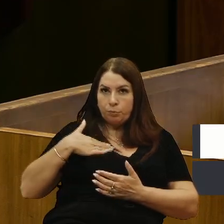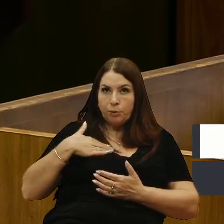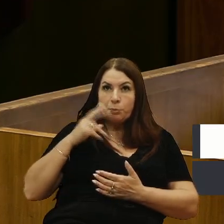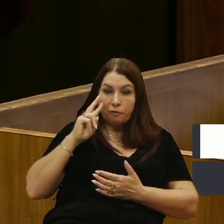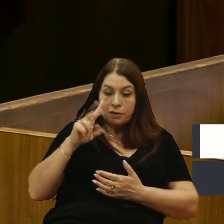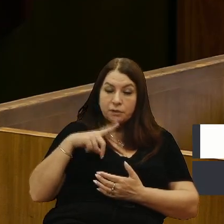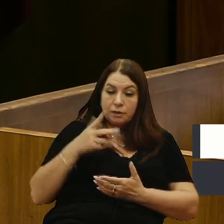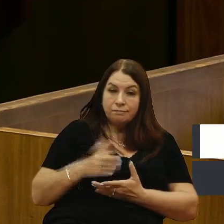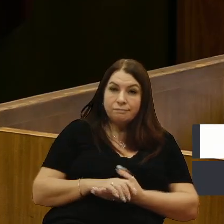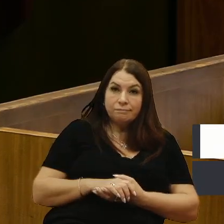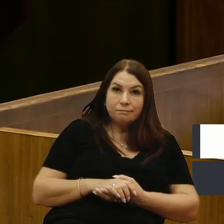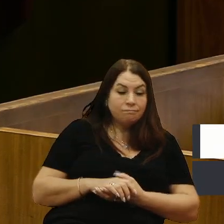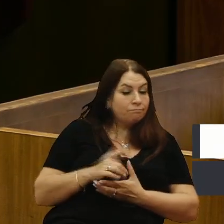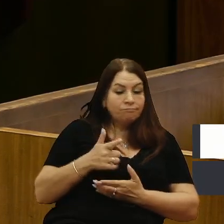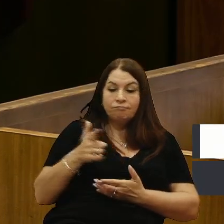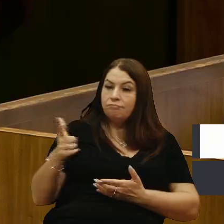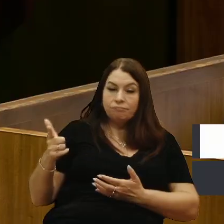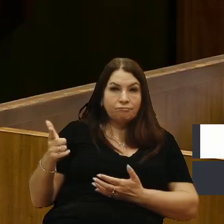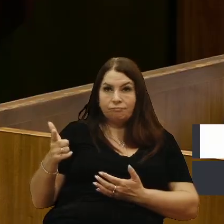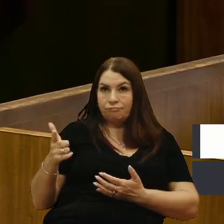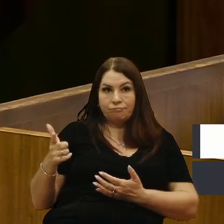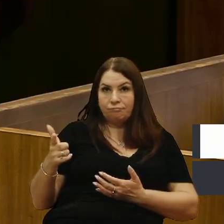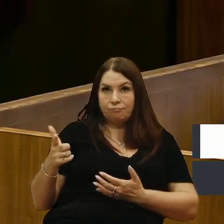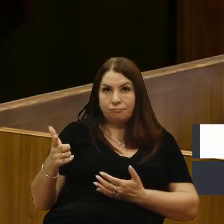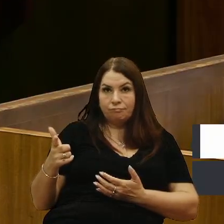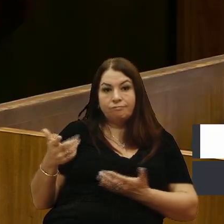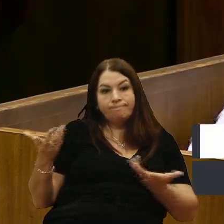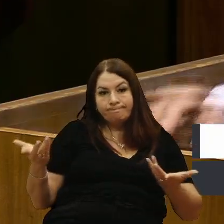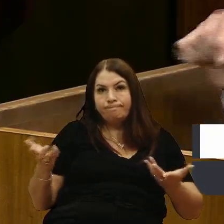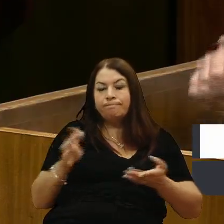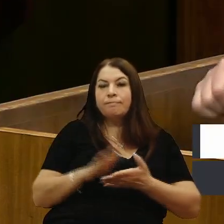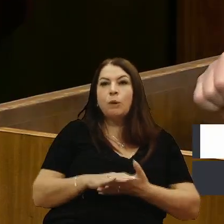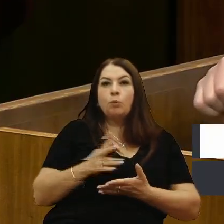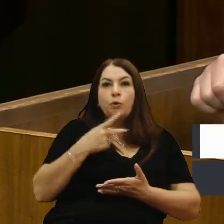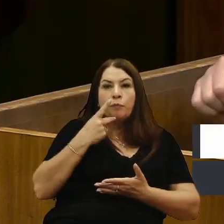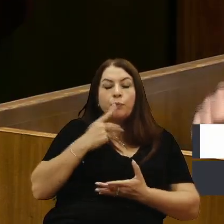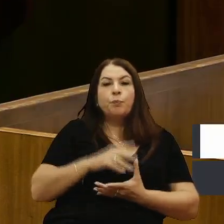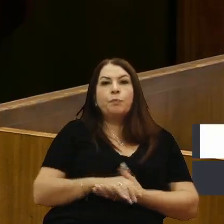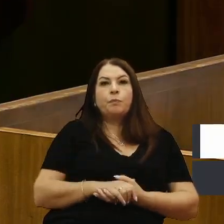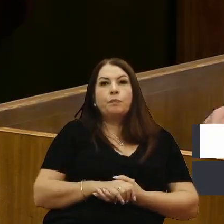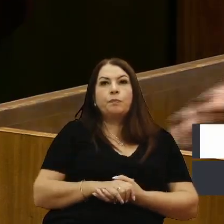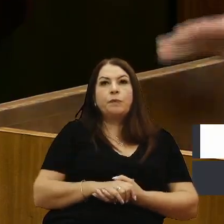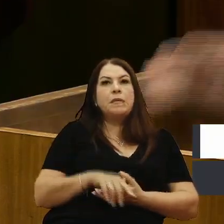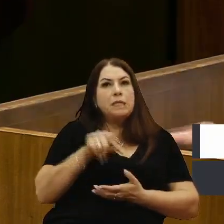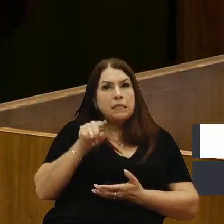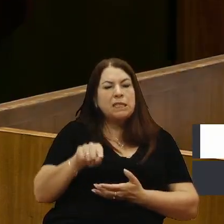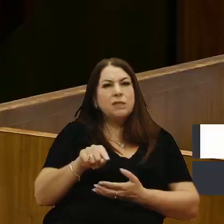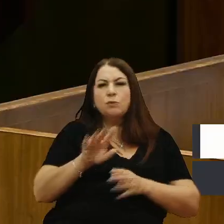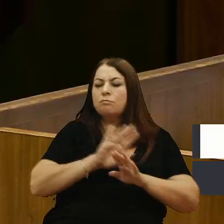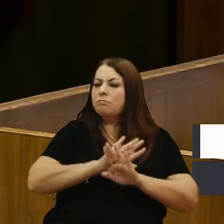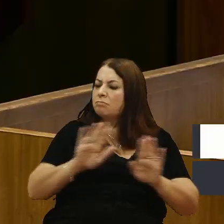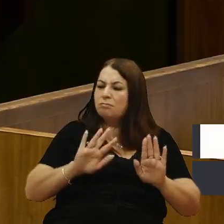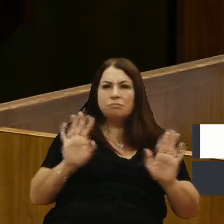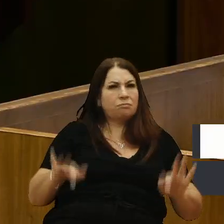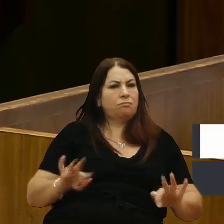fake. Não tem. Então, eu quero dizer que isso se termine.